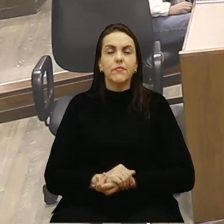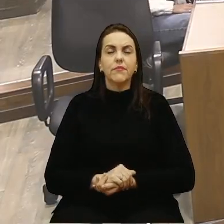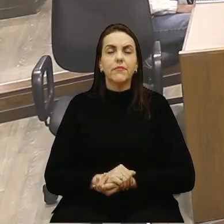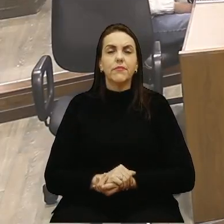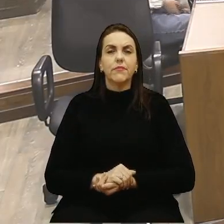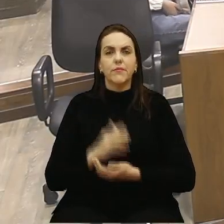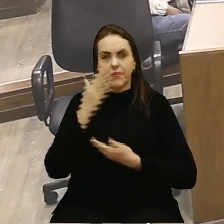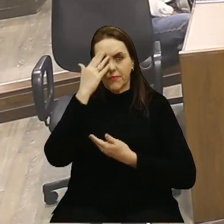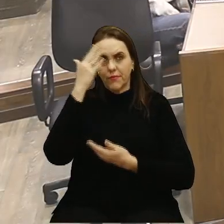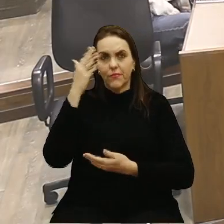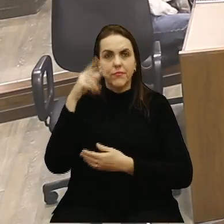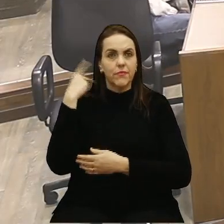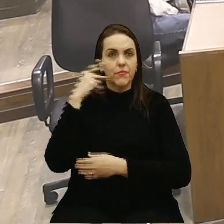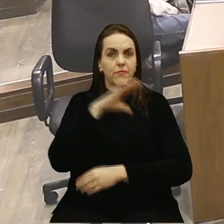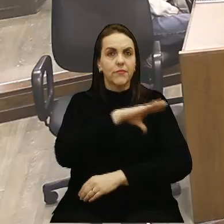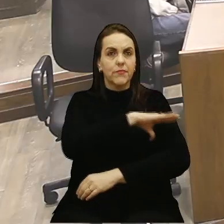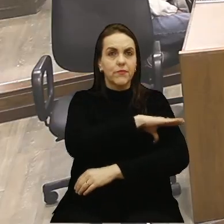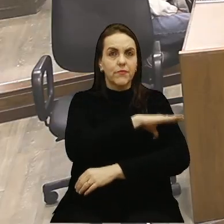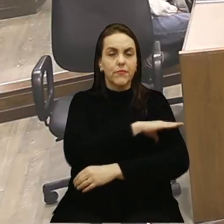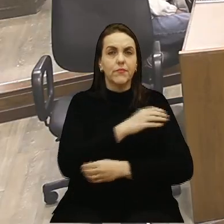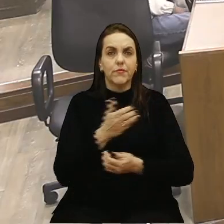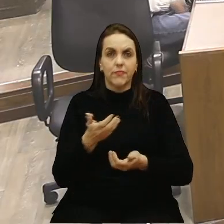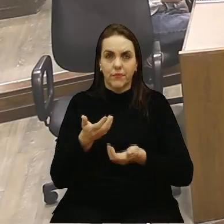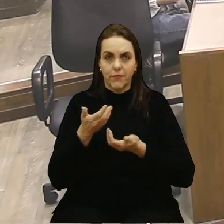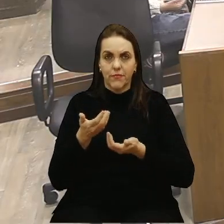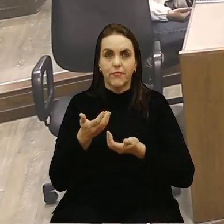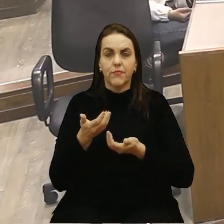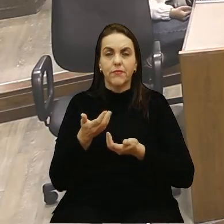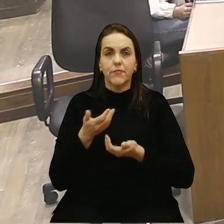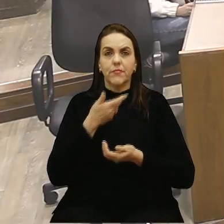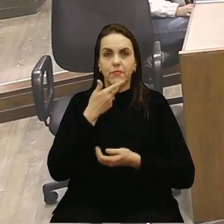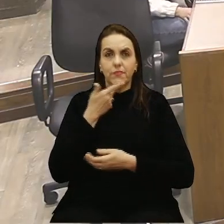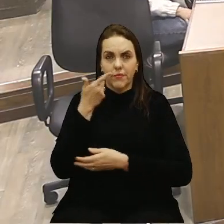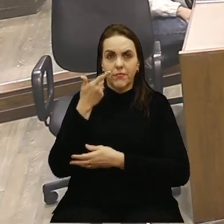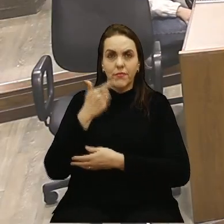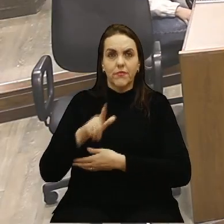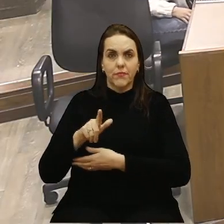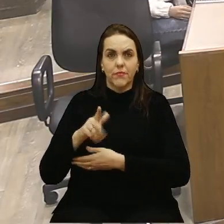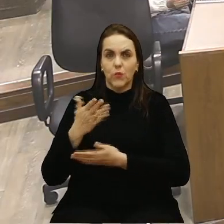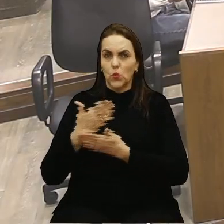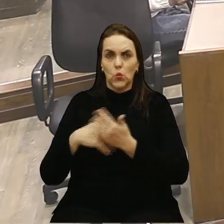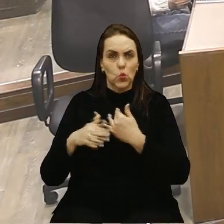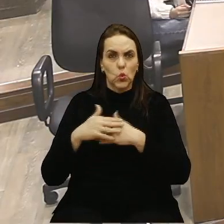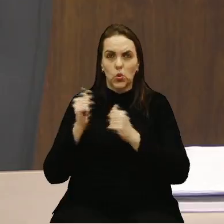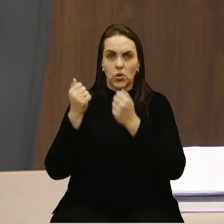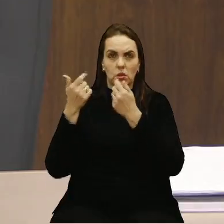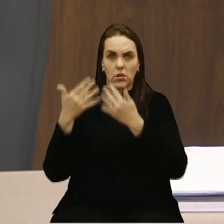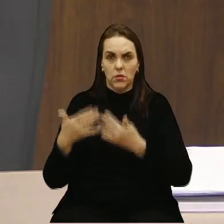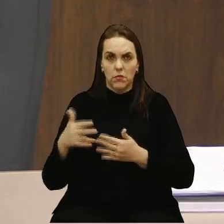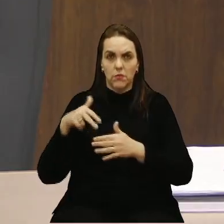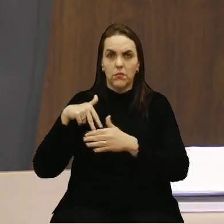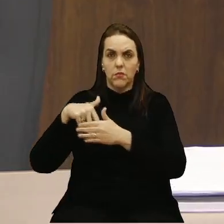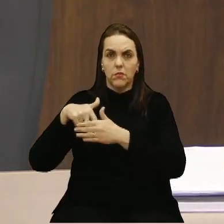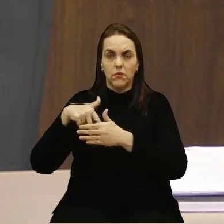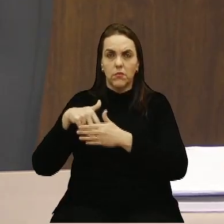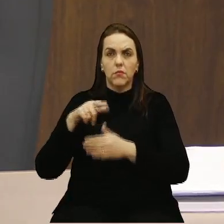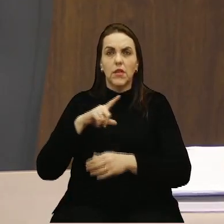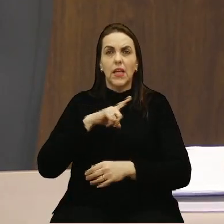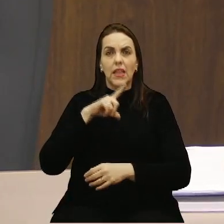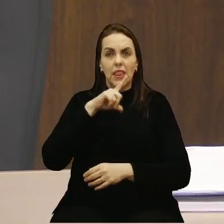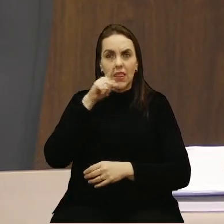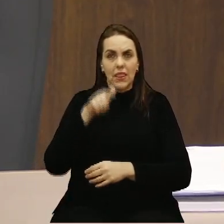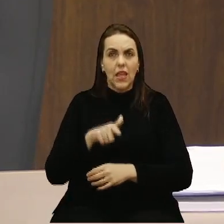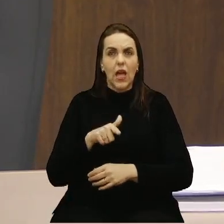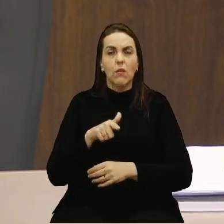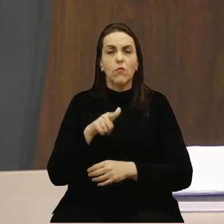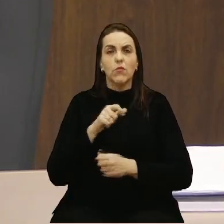Muito obrigado, vereador Ramon. Eu quero reafirmar tudo isso que você traz hoje na tribuna. A gente tem uma